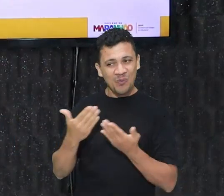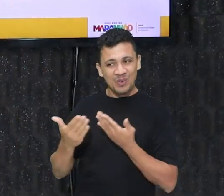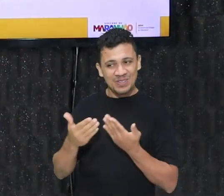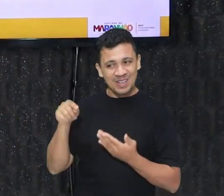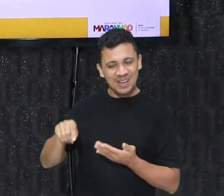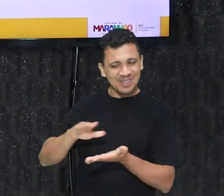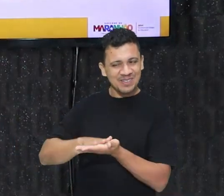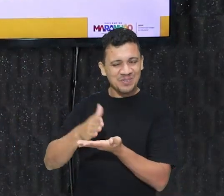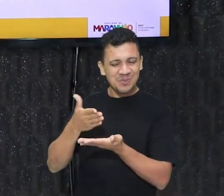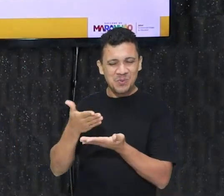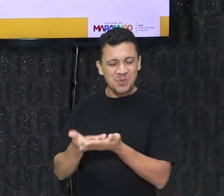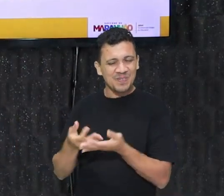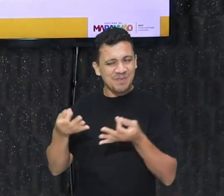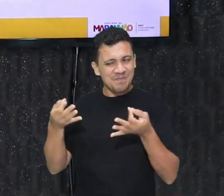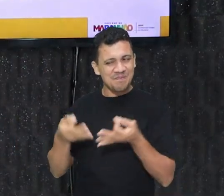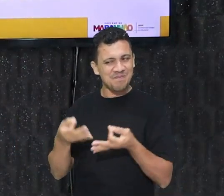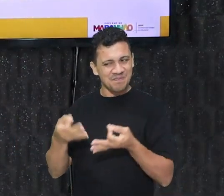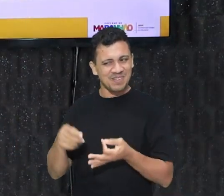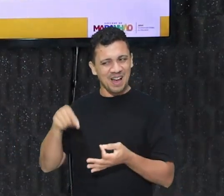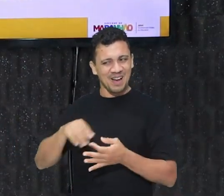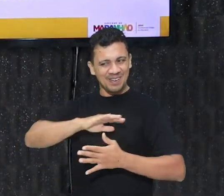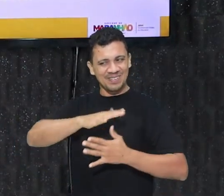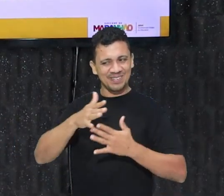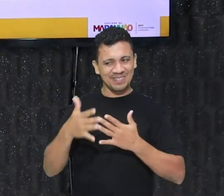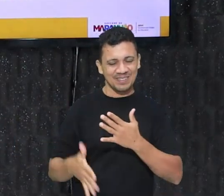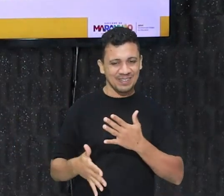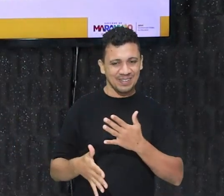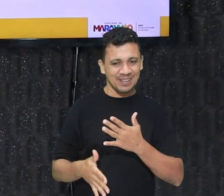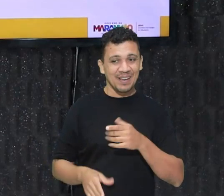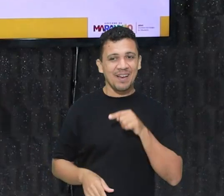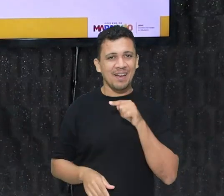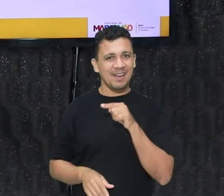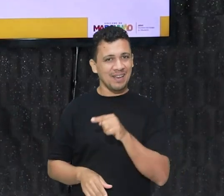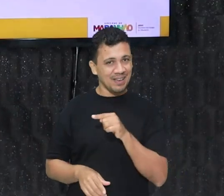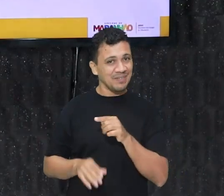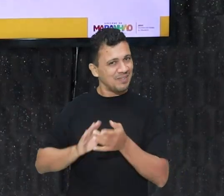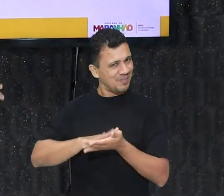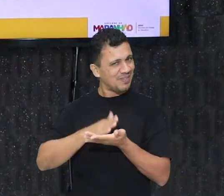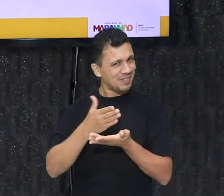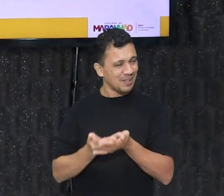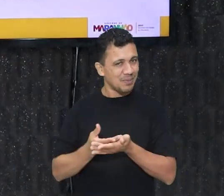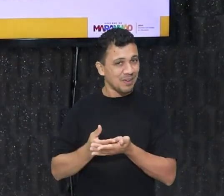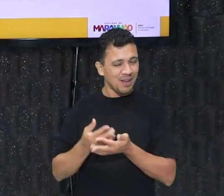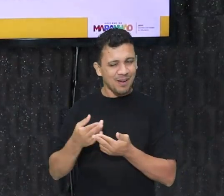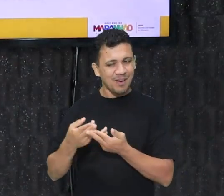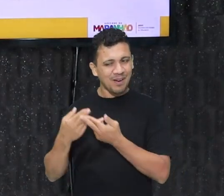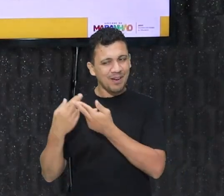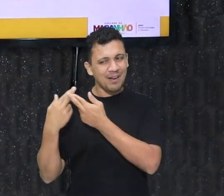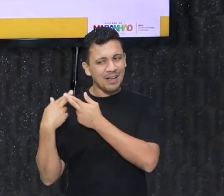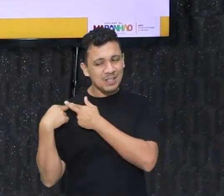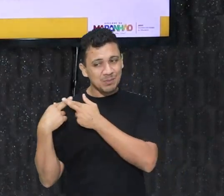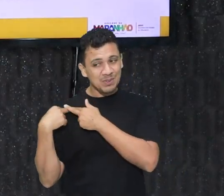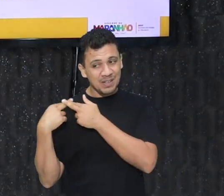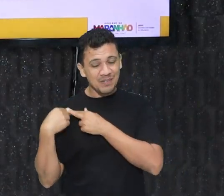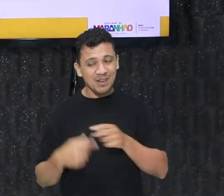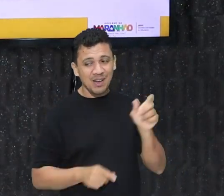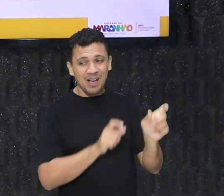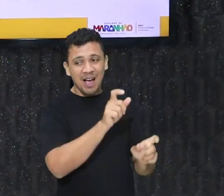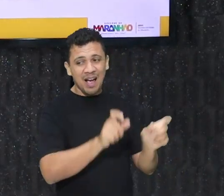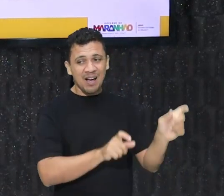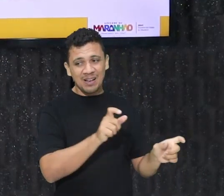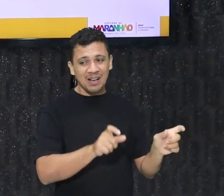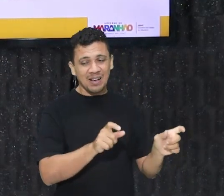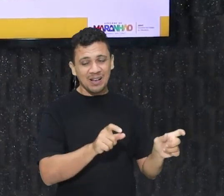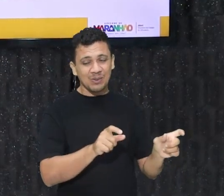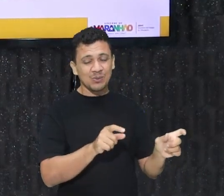intérprete maravilhoso de Libras. É ele que é o responsável por aqueles chuchus que não podem nos ouvir,